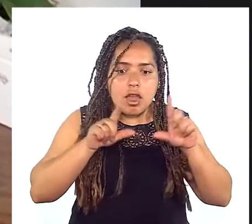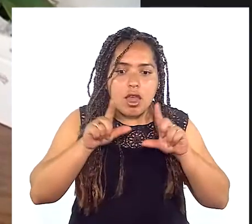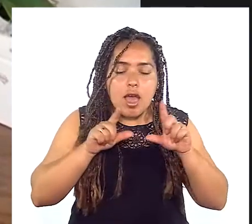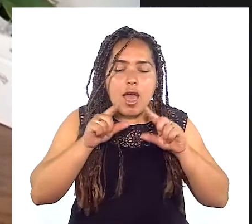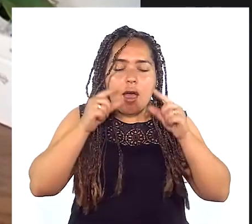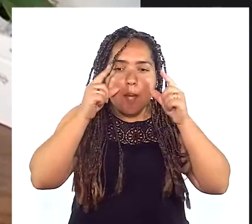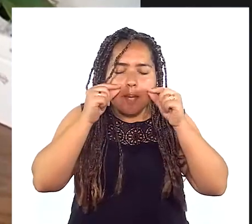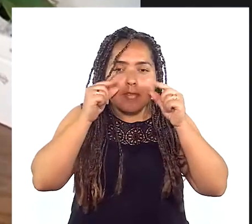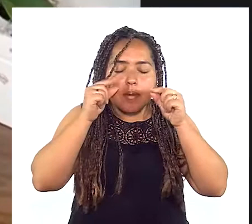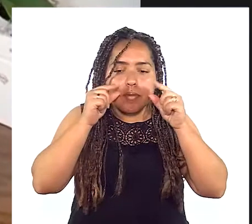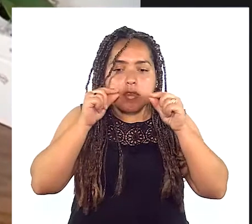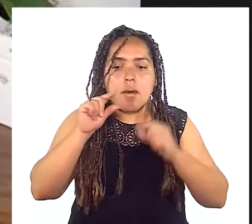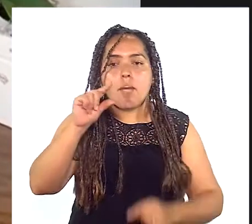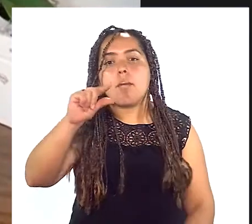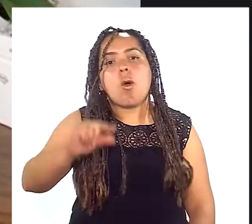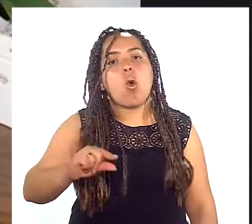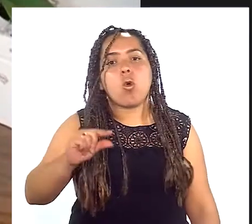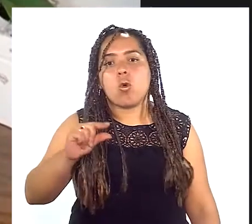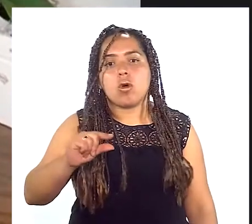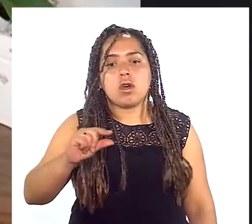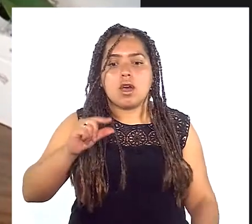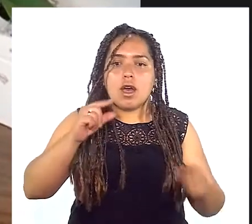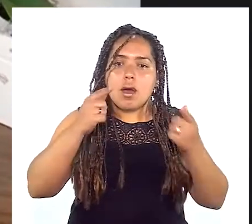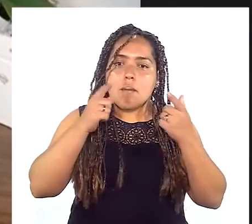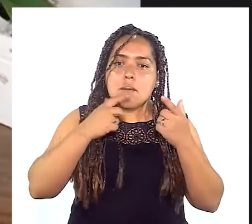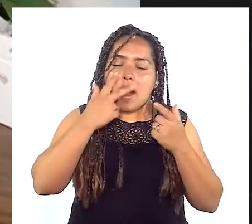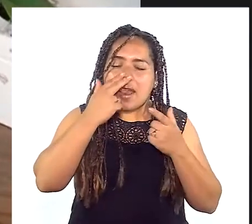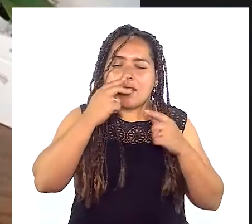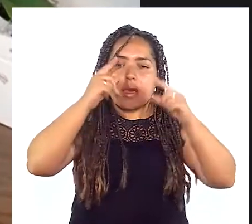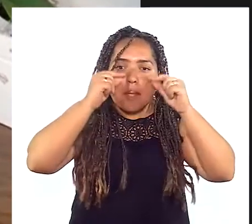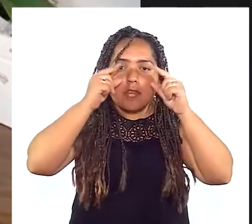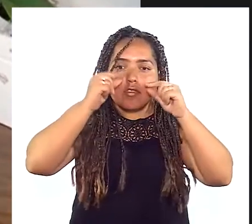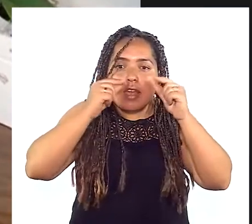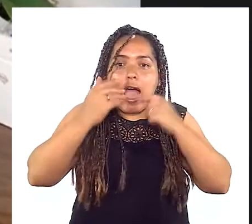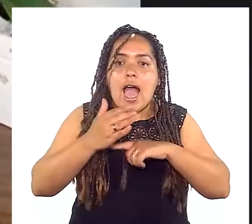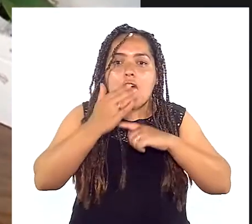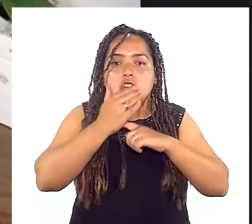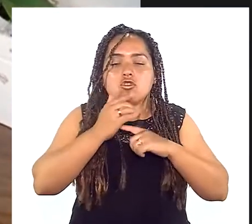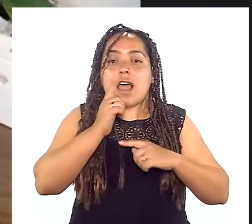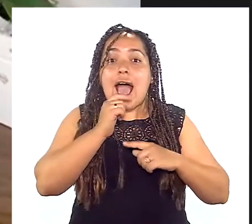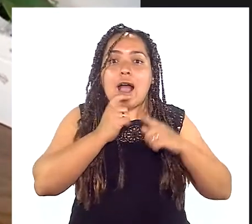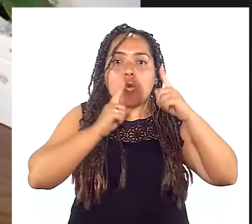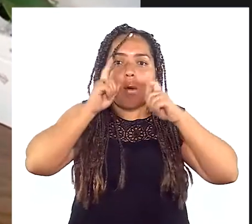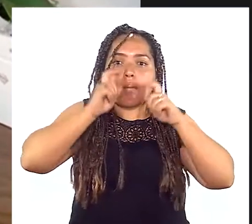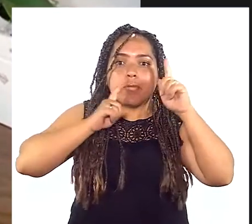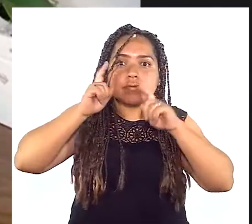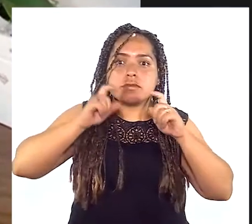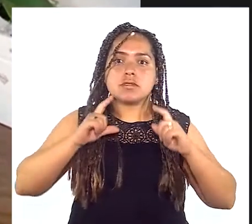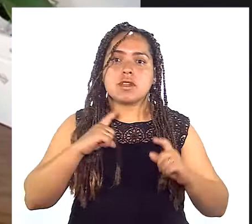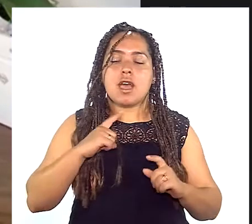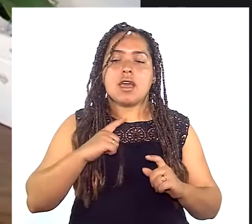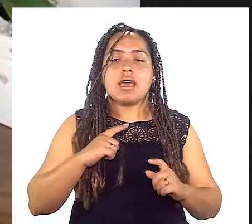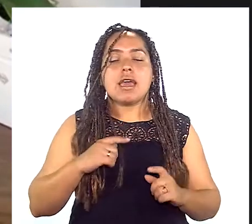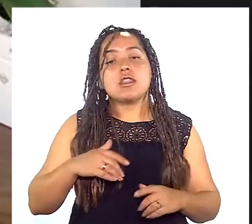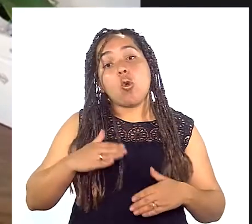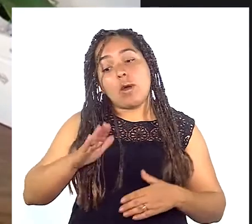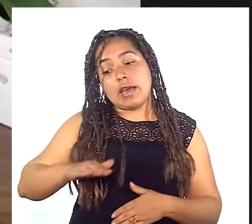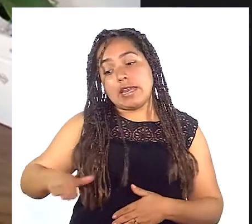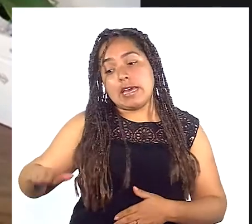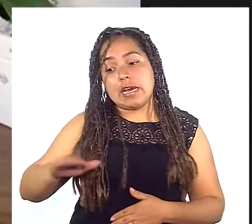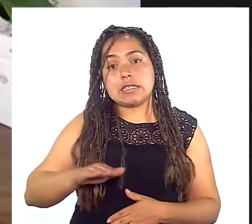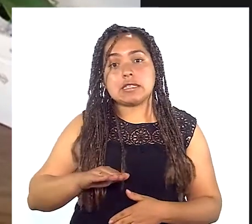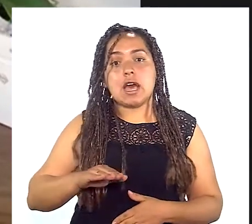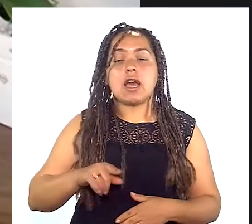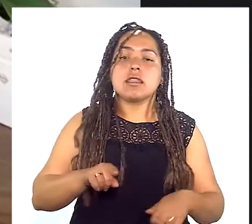menos. Né? Então, o fato de a gente piscar, a gente lubrifica o olho. Então, crianças que usam muita tela, ou até mesmo